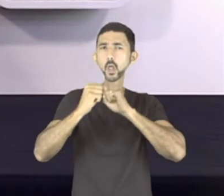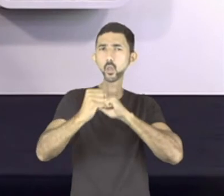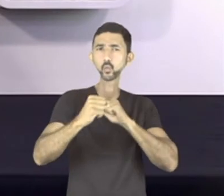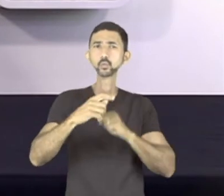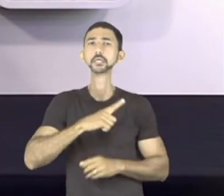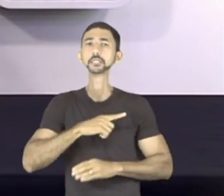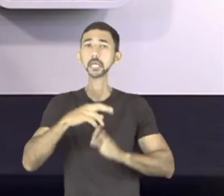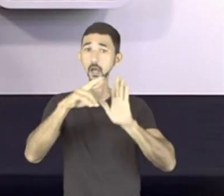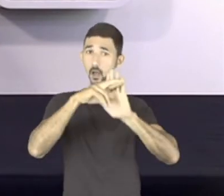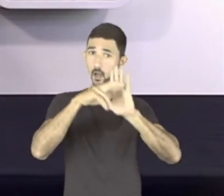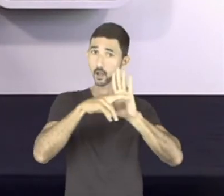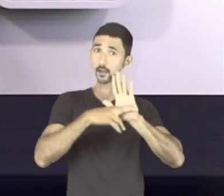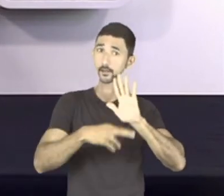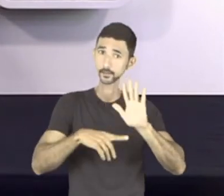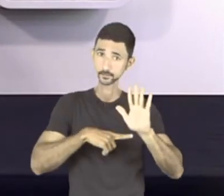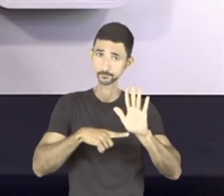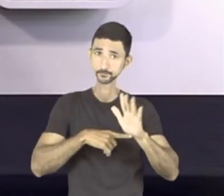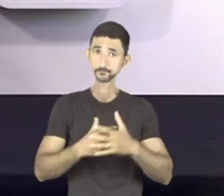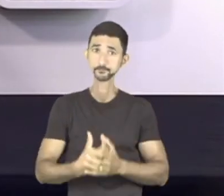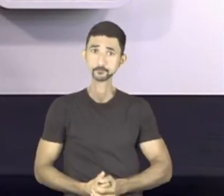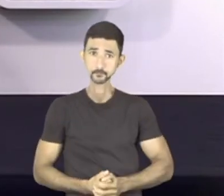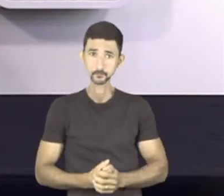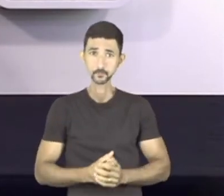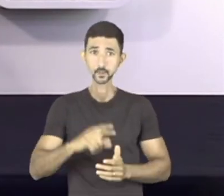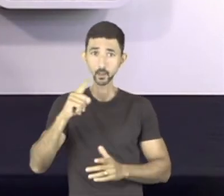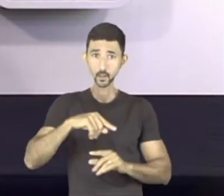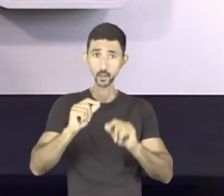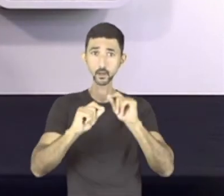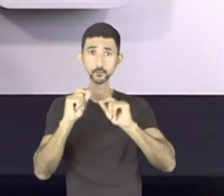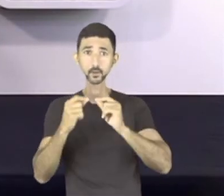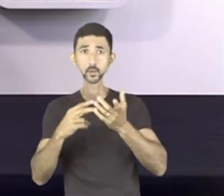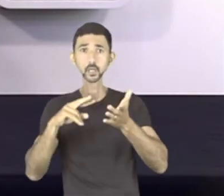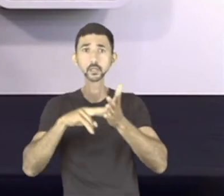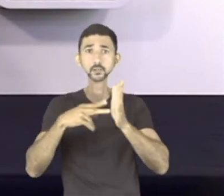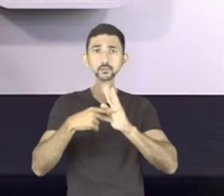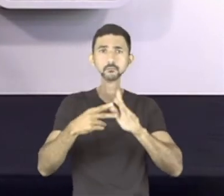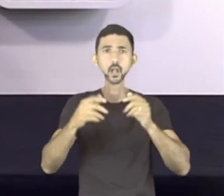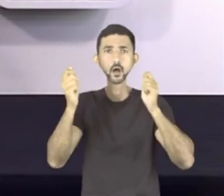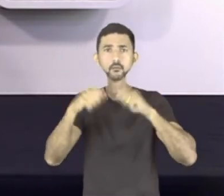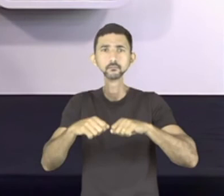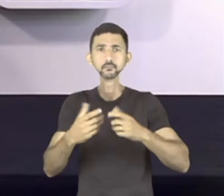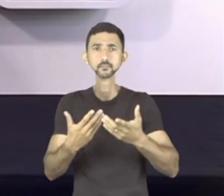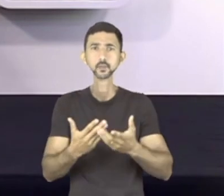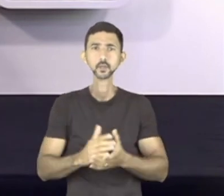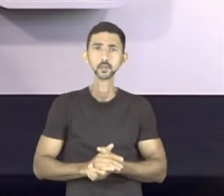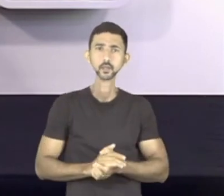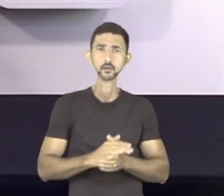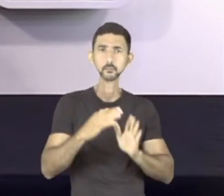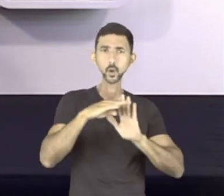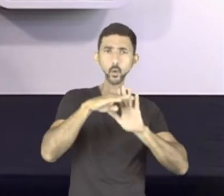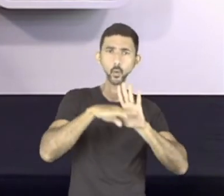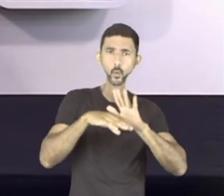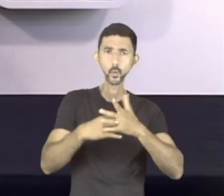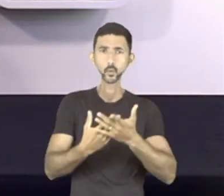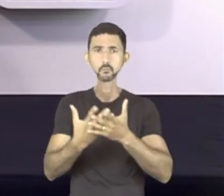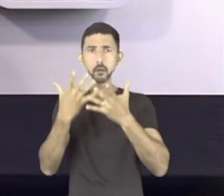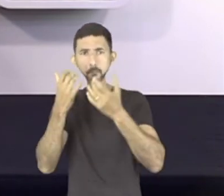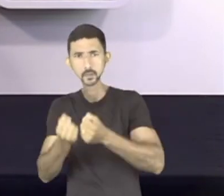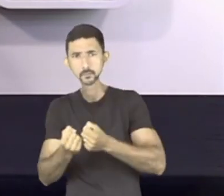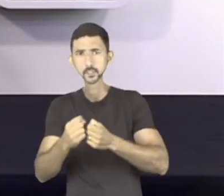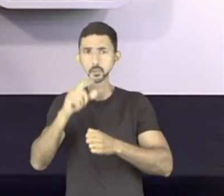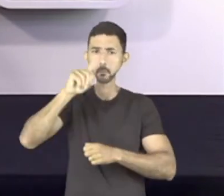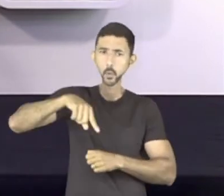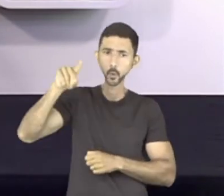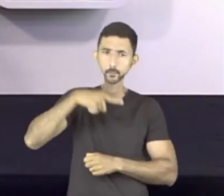luta tem o seu sistema de regras que serve para definir o que é permitido, o